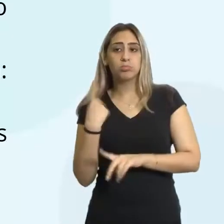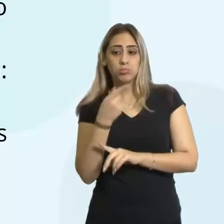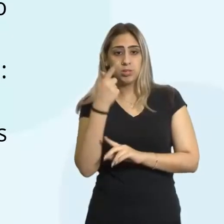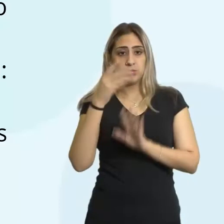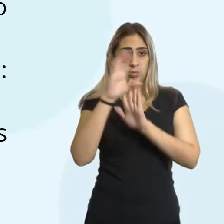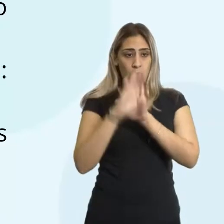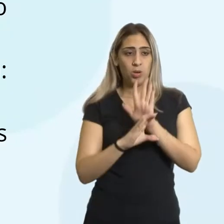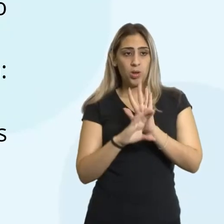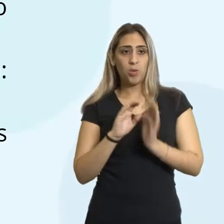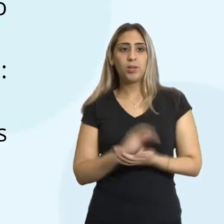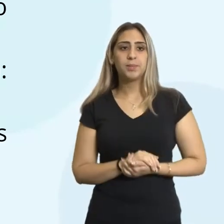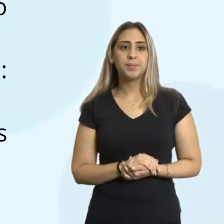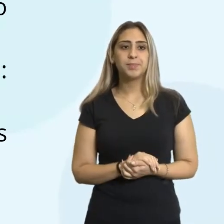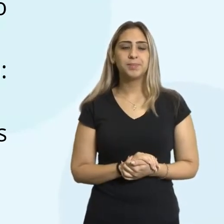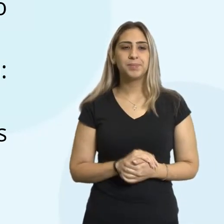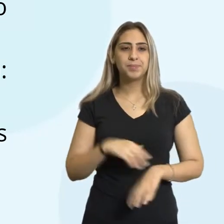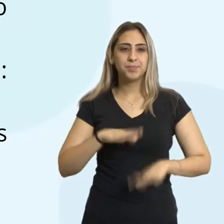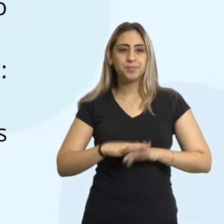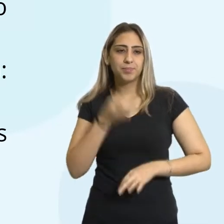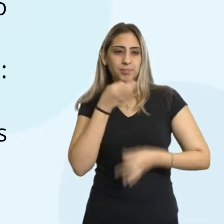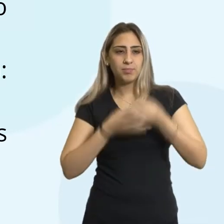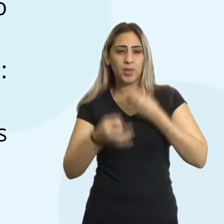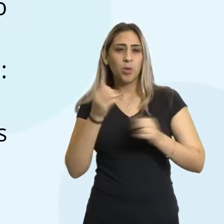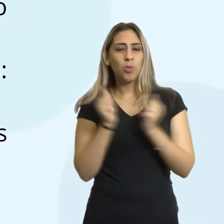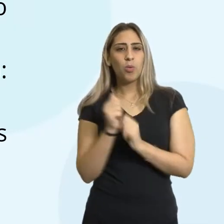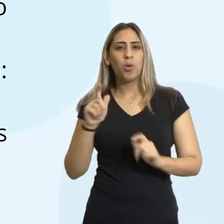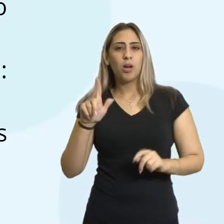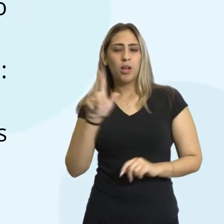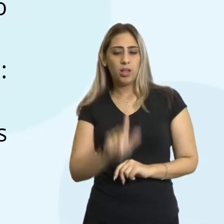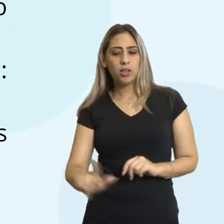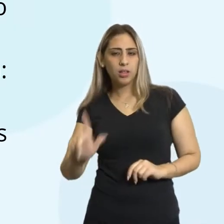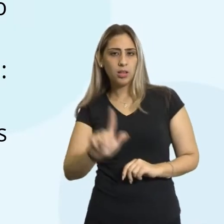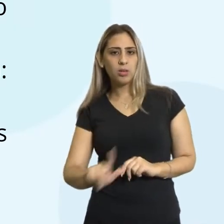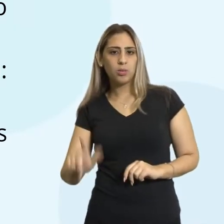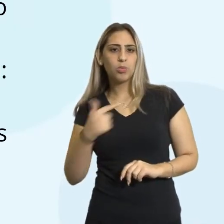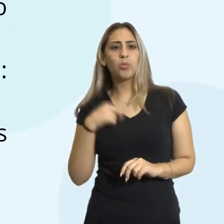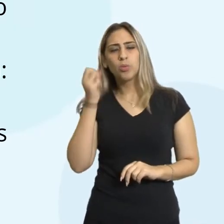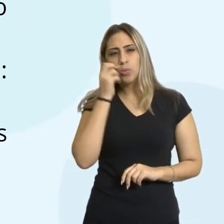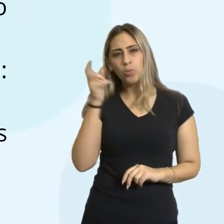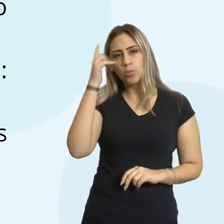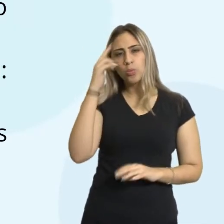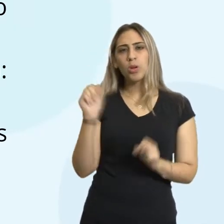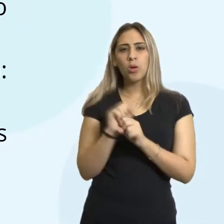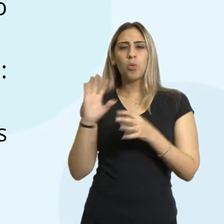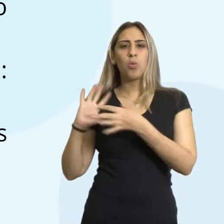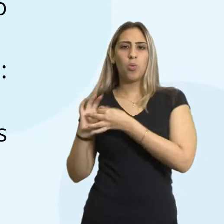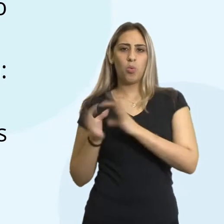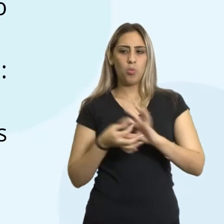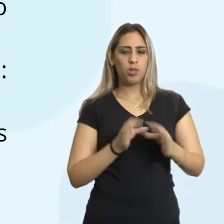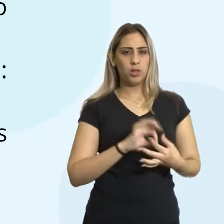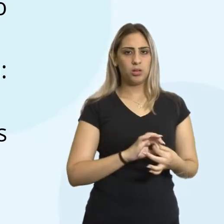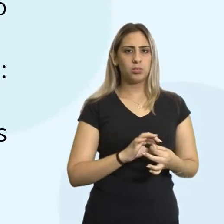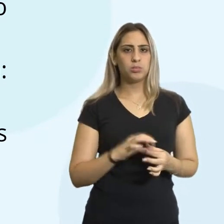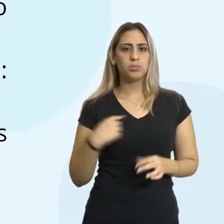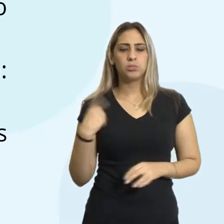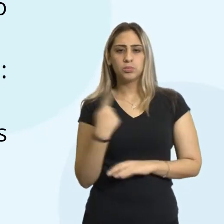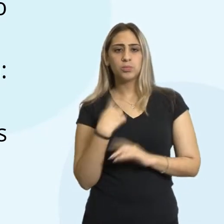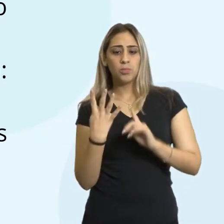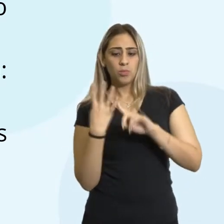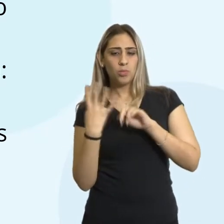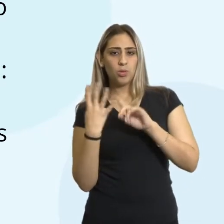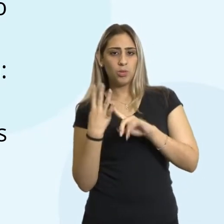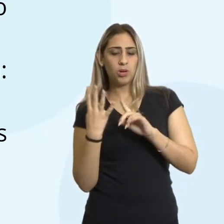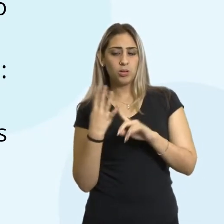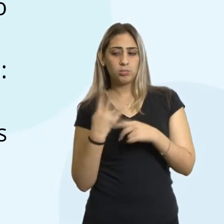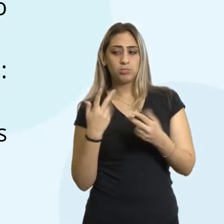curricular é diálogos com a literatura Cultura em contexto é esse quarto componente